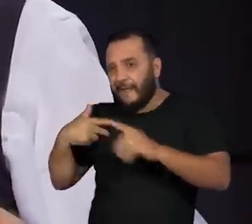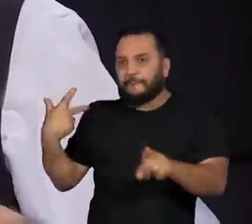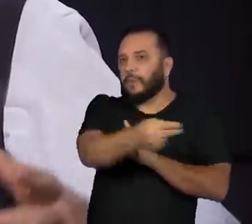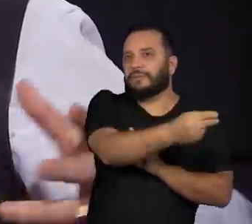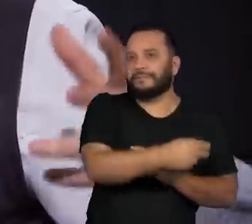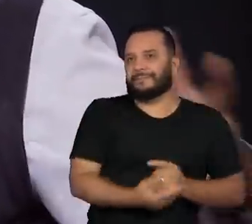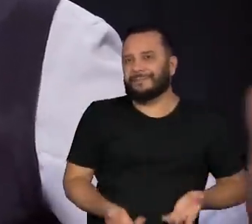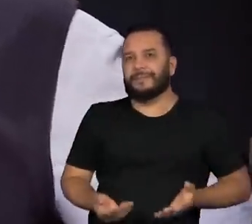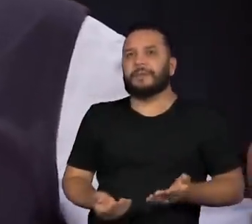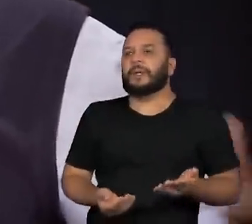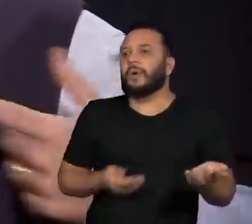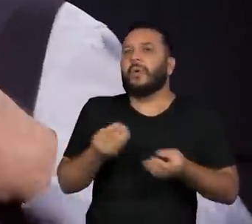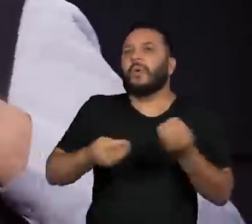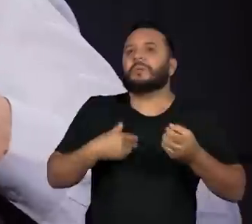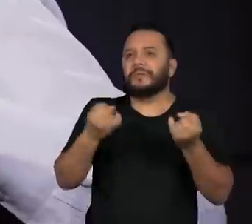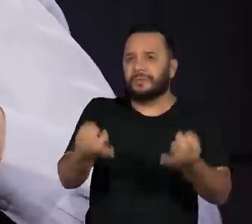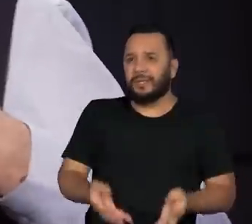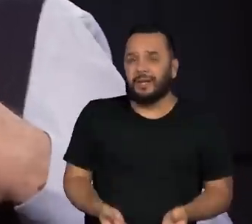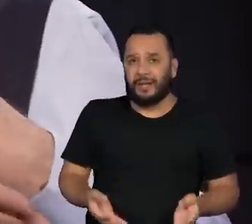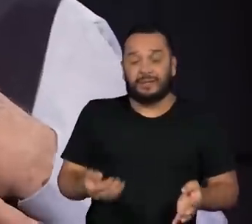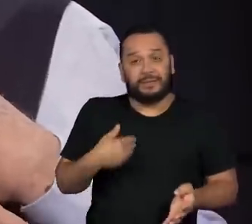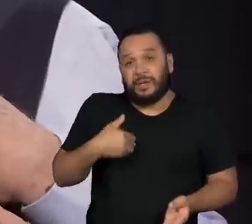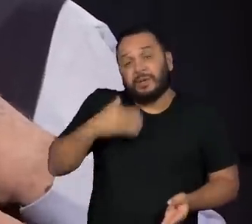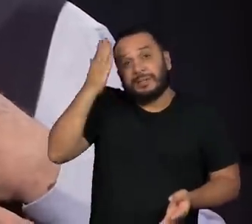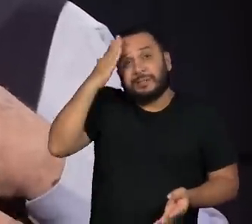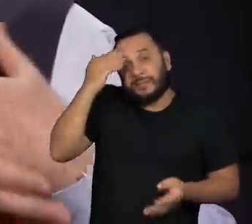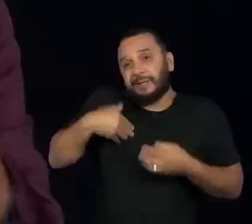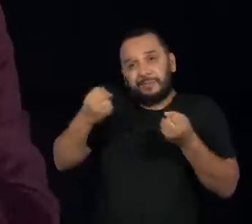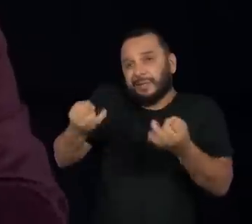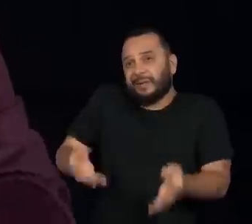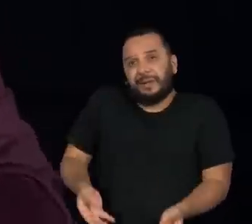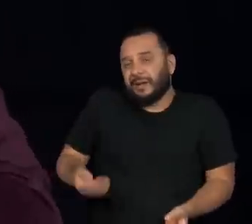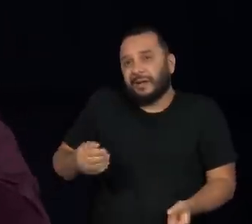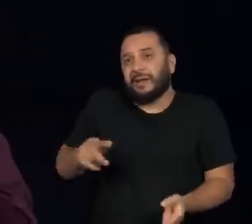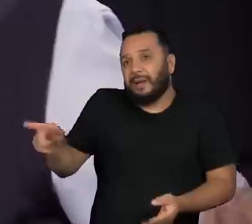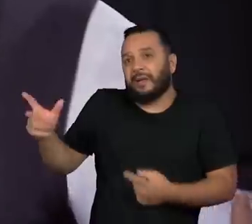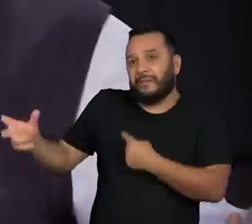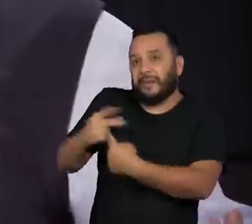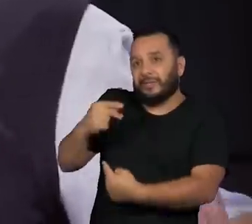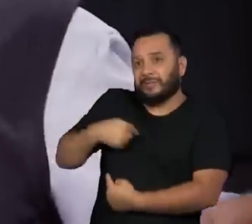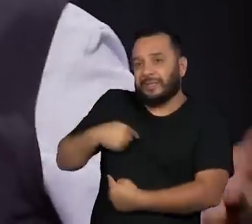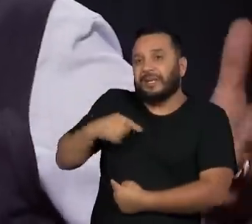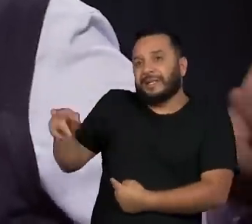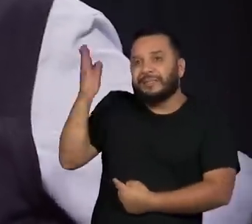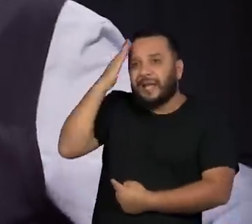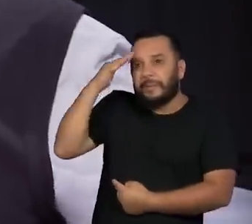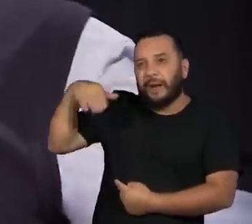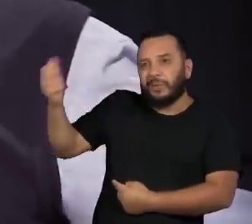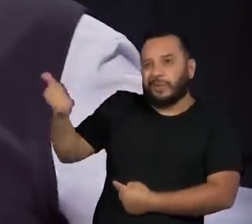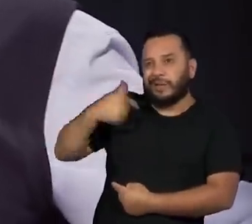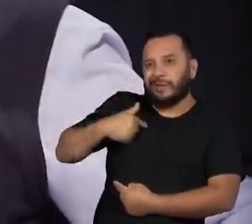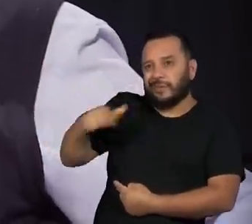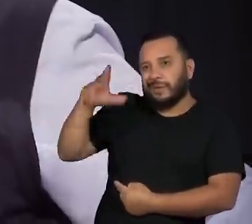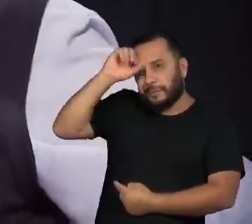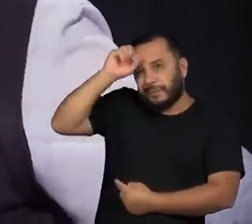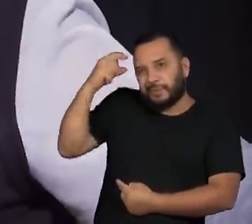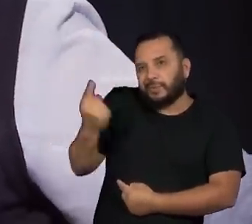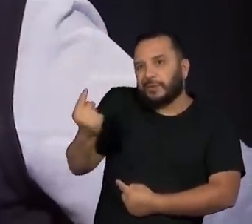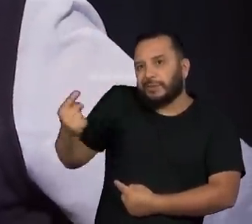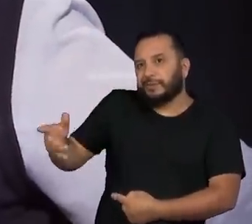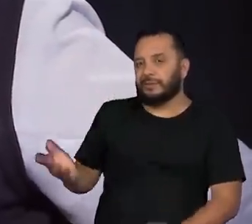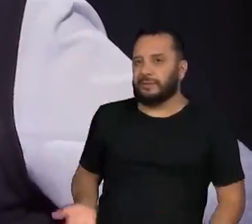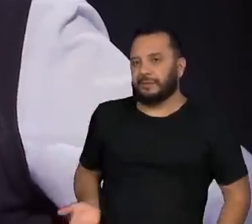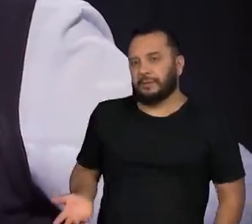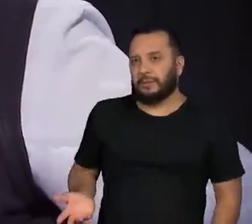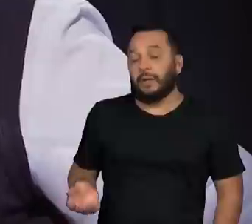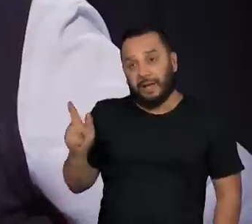a transparência do próprio como é que você explica isso se eu soubesse explicar eu ganhava dele ele ganha em mim porque ele sabe coisas que eu não sei ele aprendeu sozinho então esse